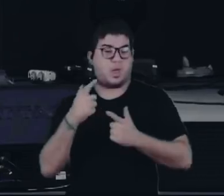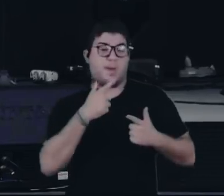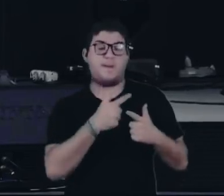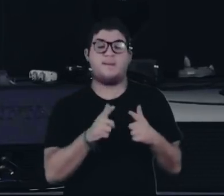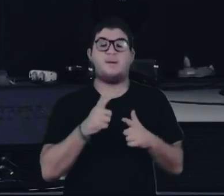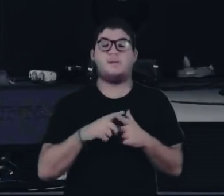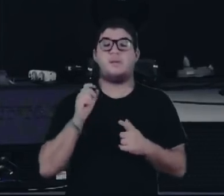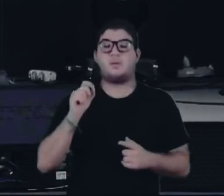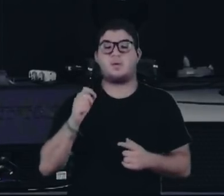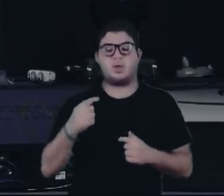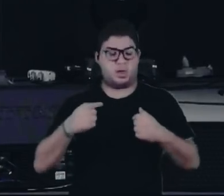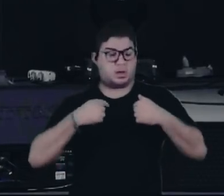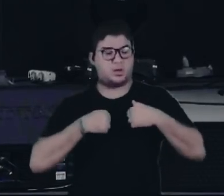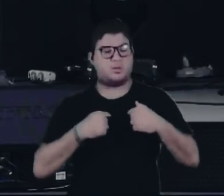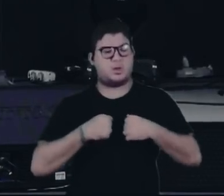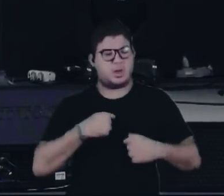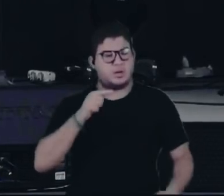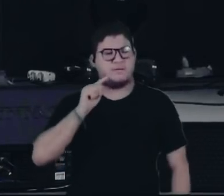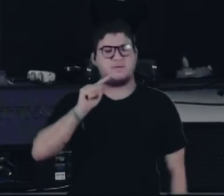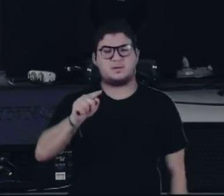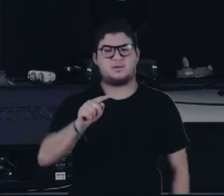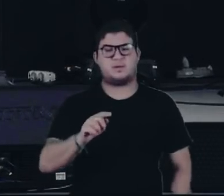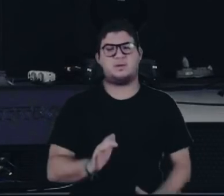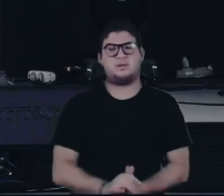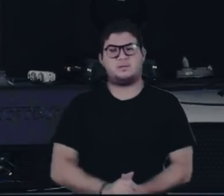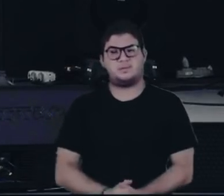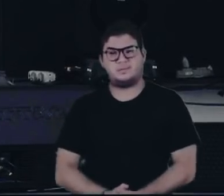às vezes, está em nós.